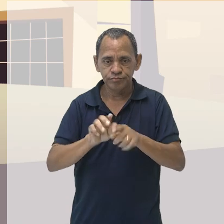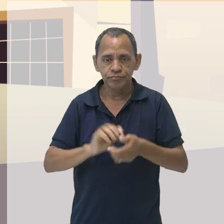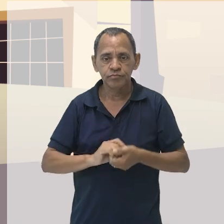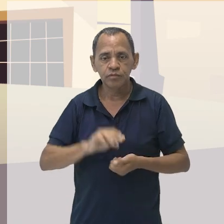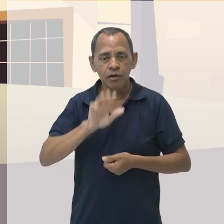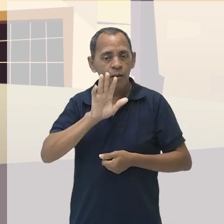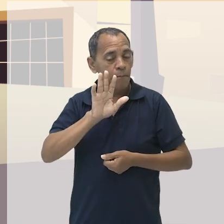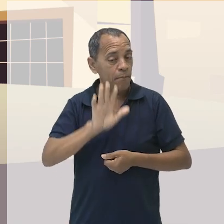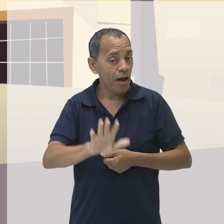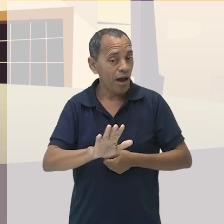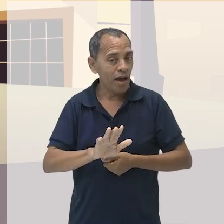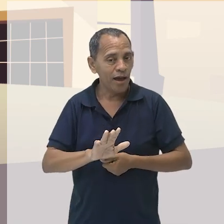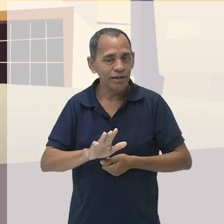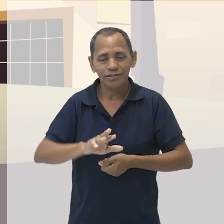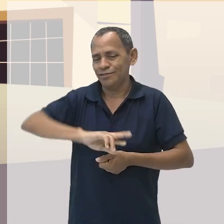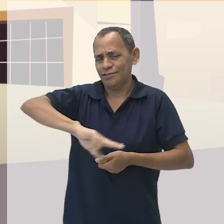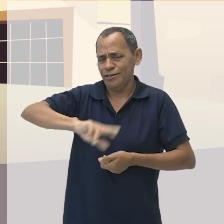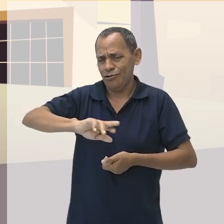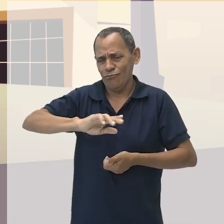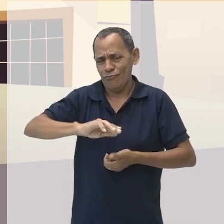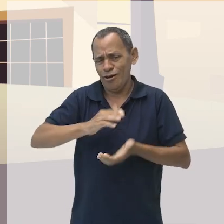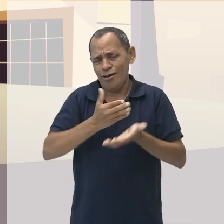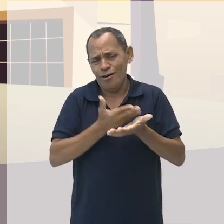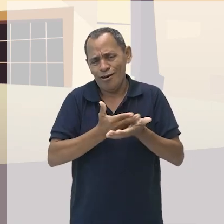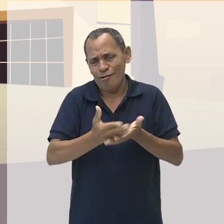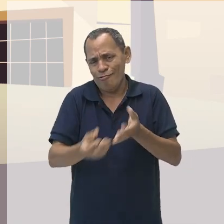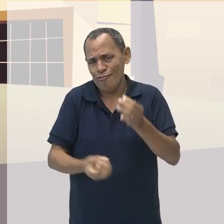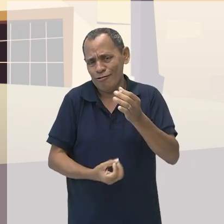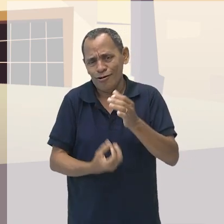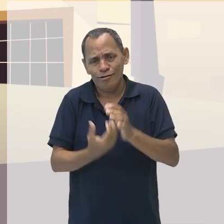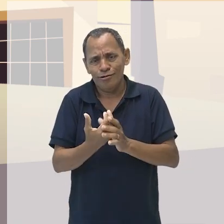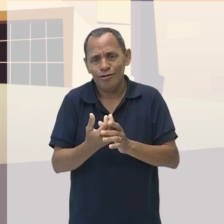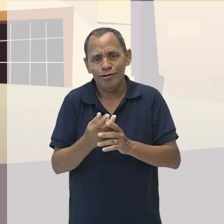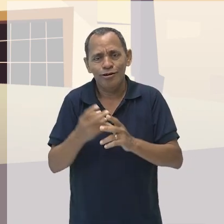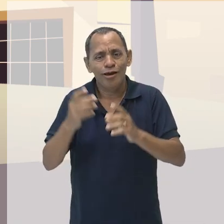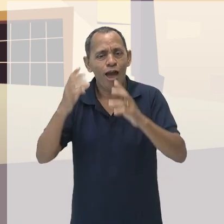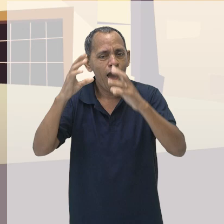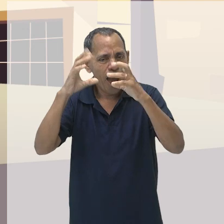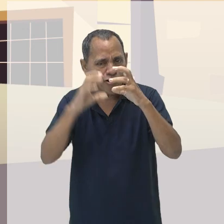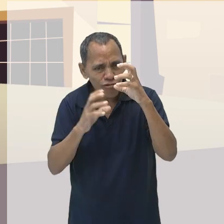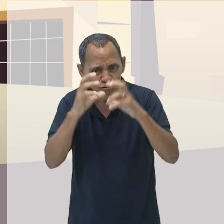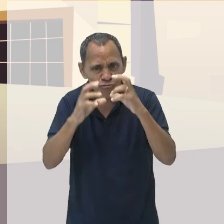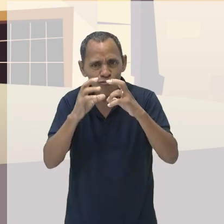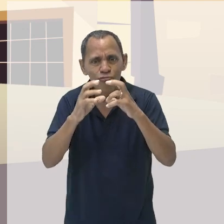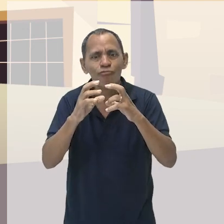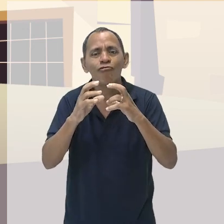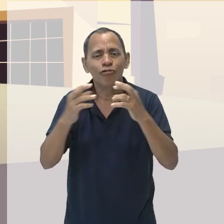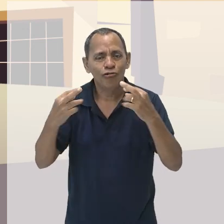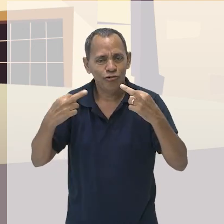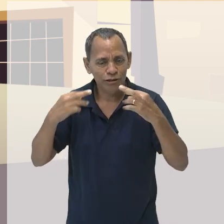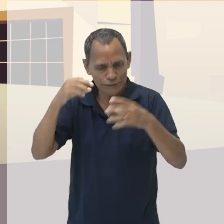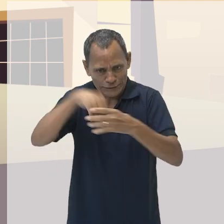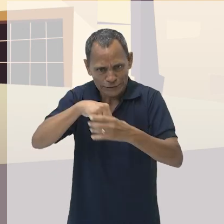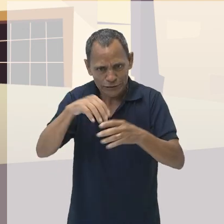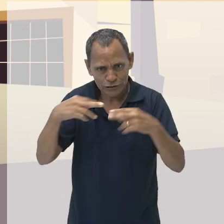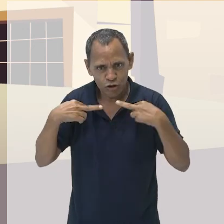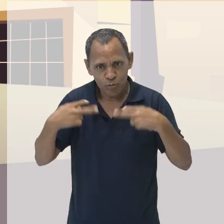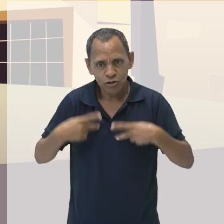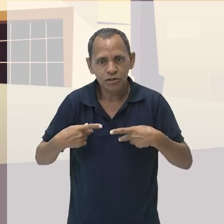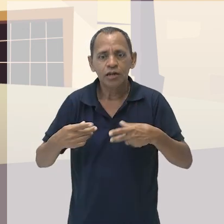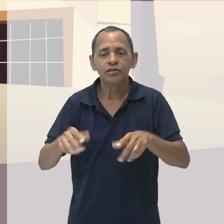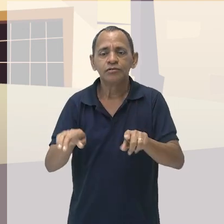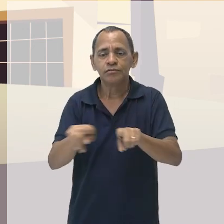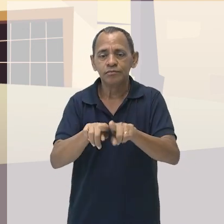lutas na nossa sociedade. Mas antes de contar um pouco mais detalhado para vocês a história das